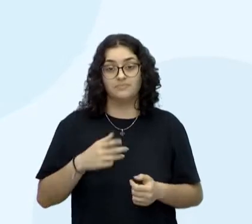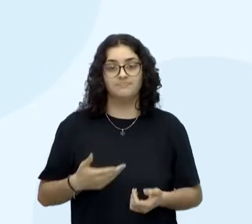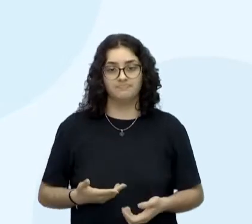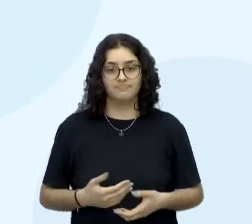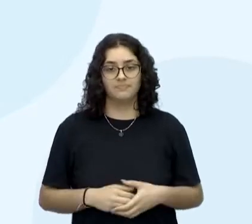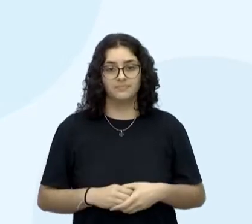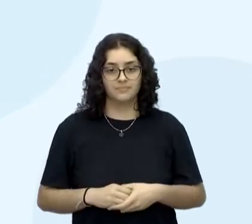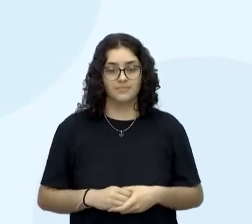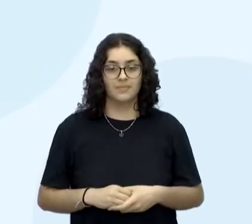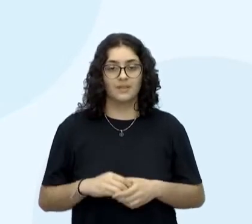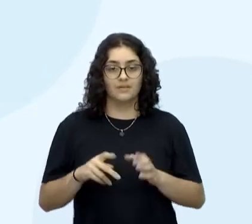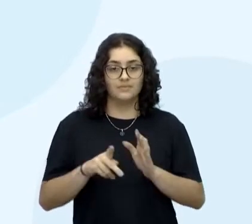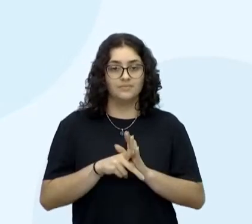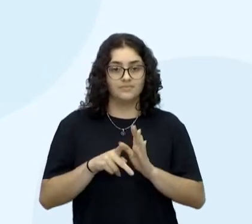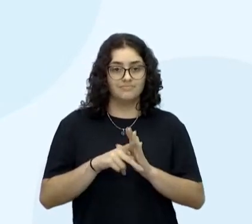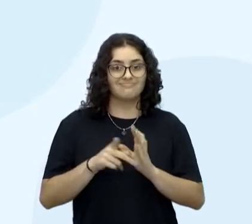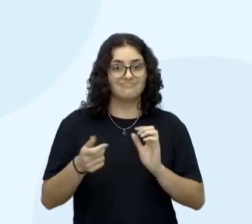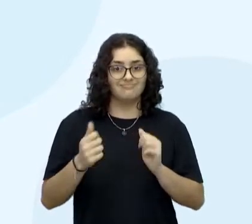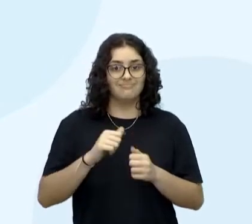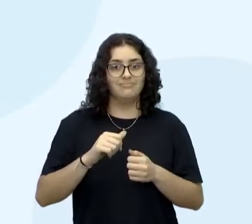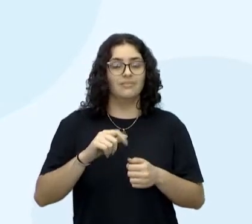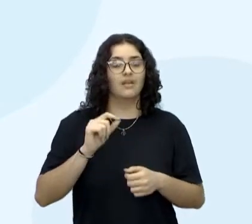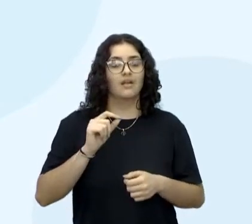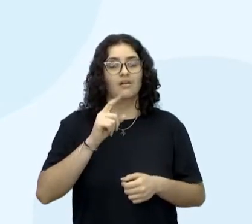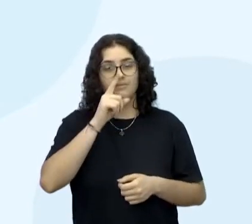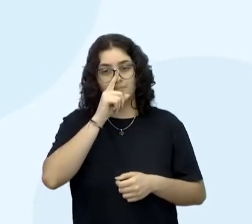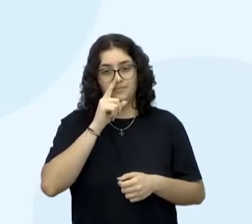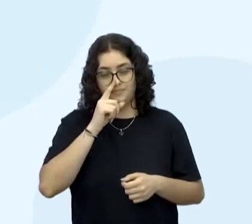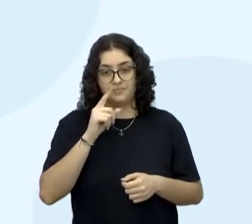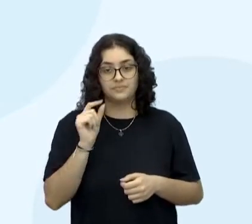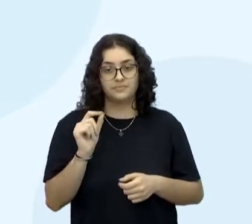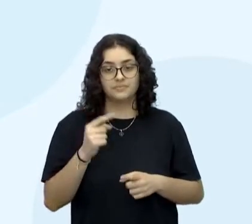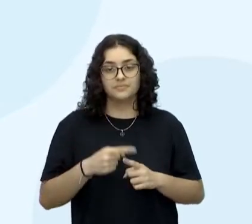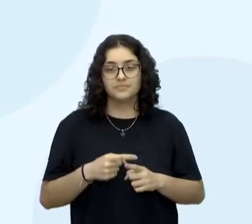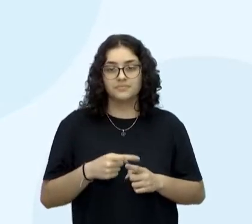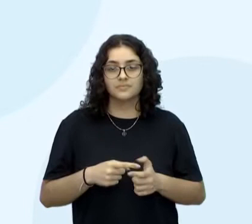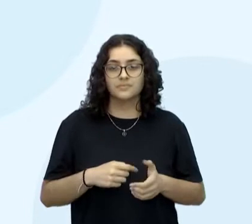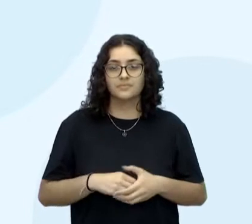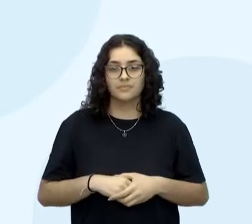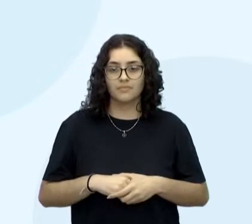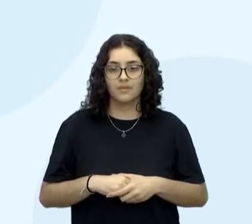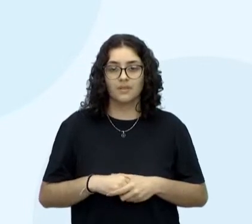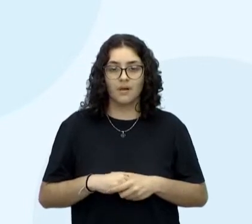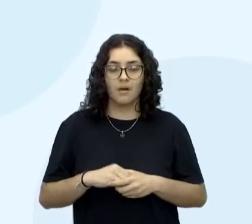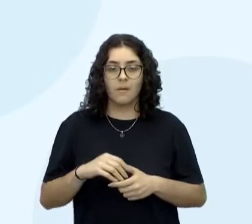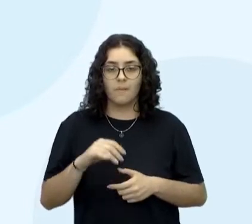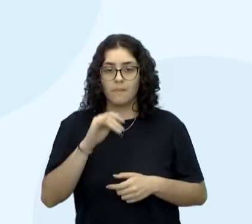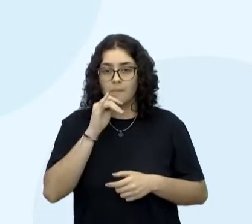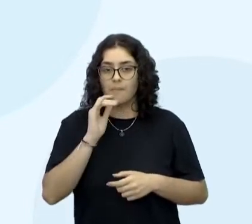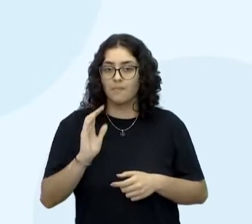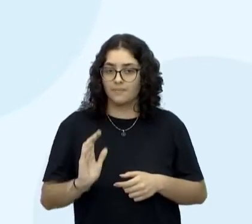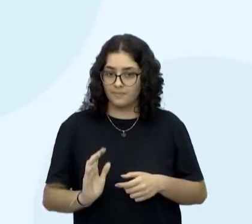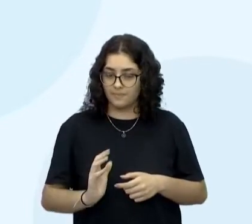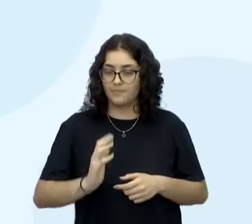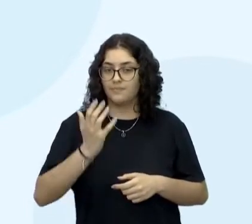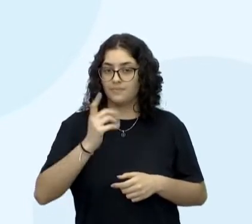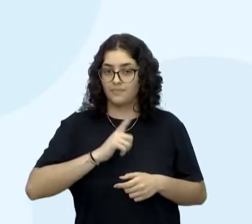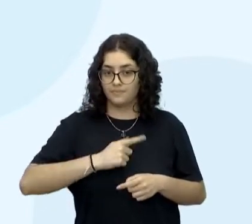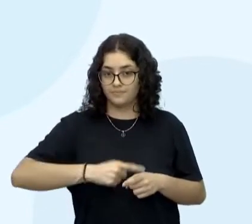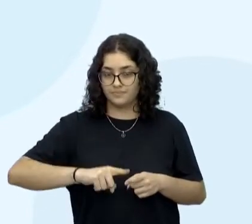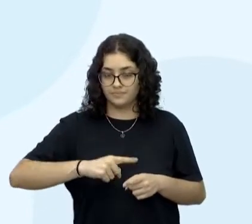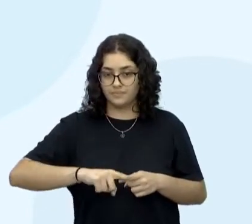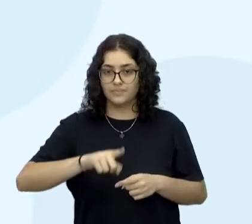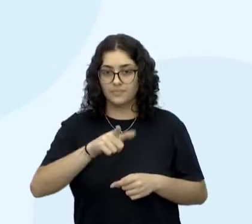resiliência e a capacidade adaptativa justamente para que, caso haja algum problema,